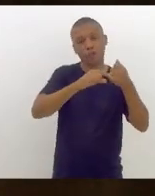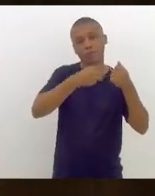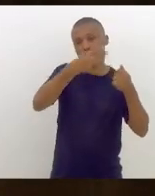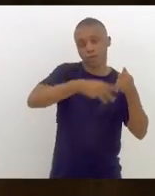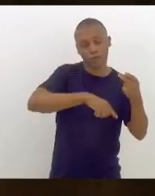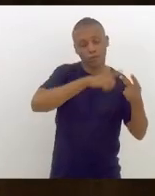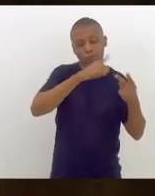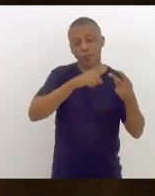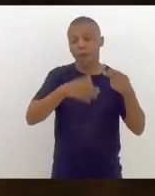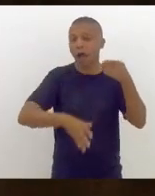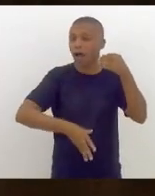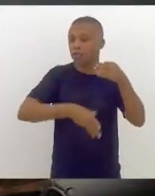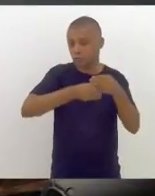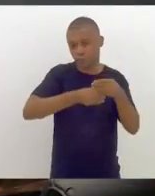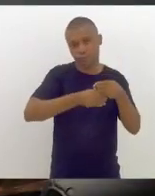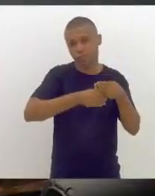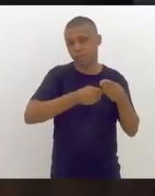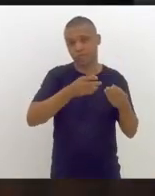esse